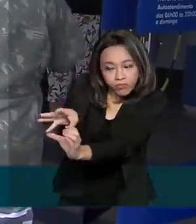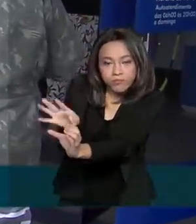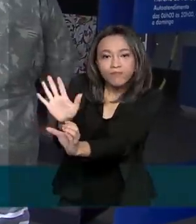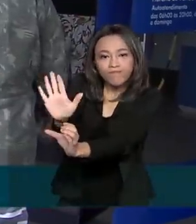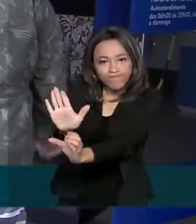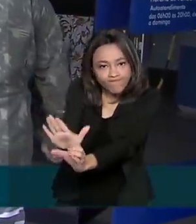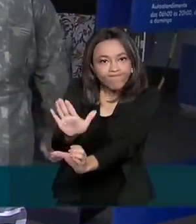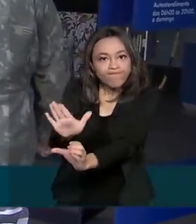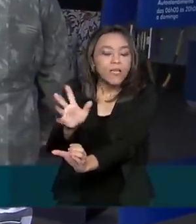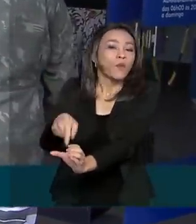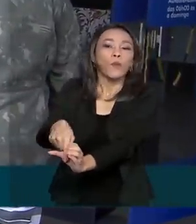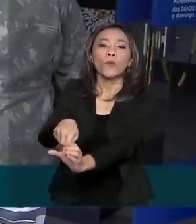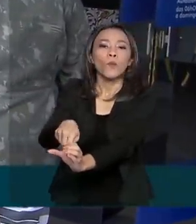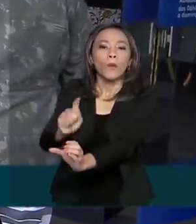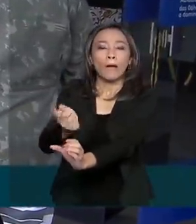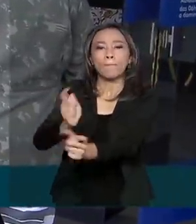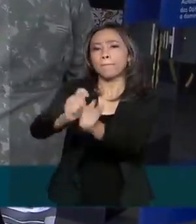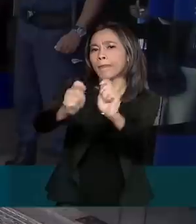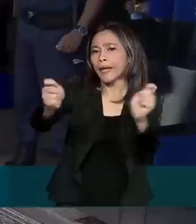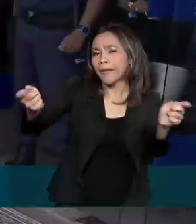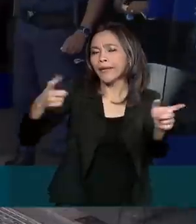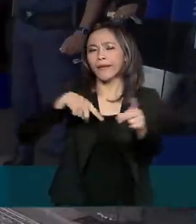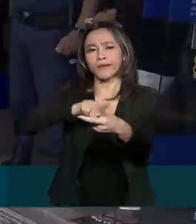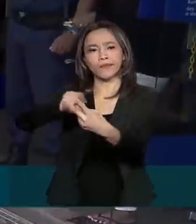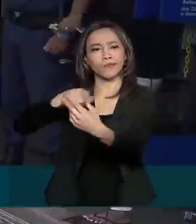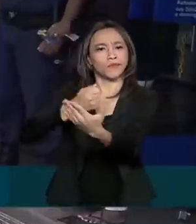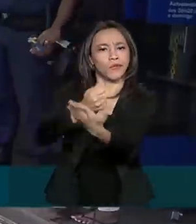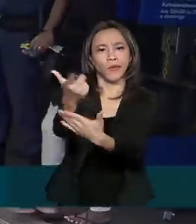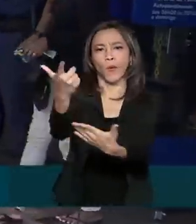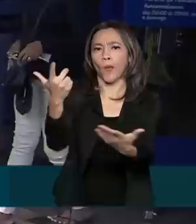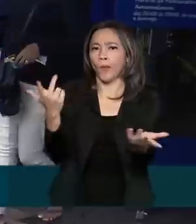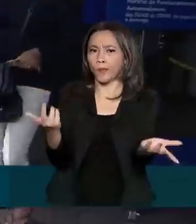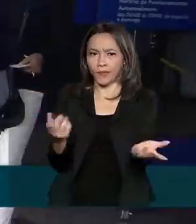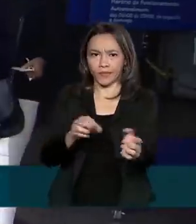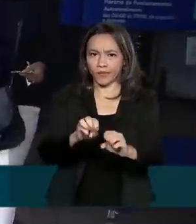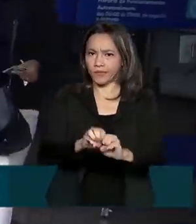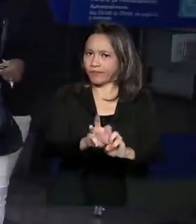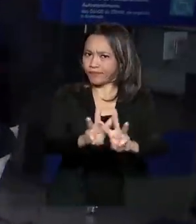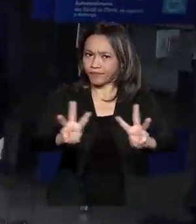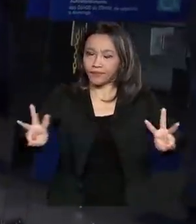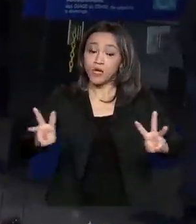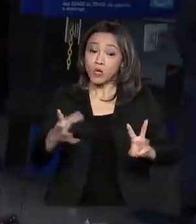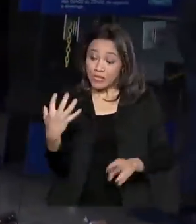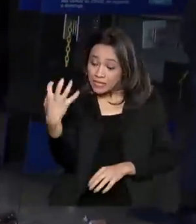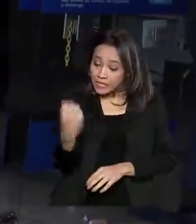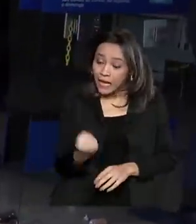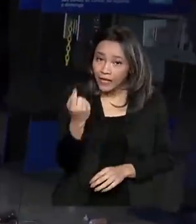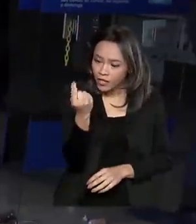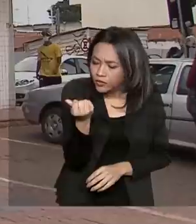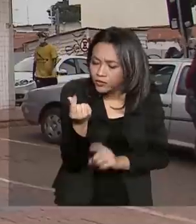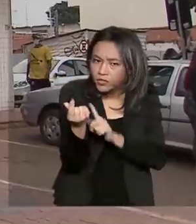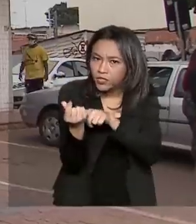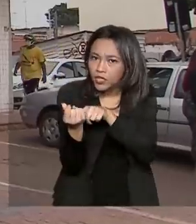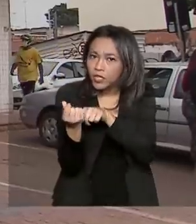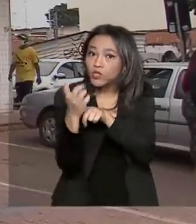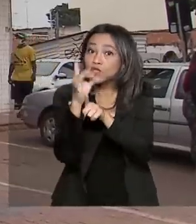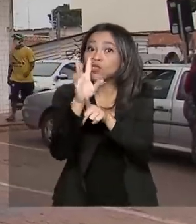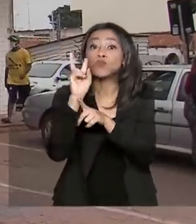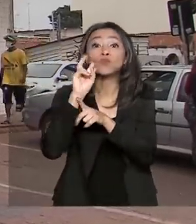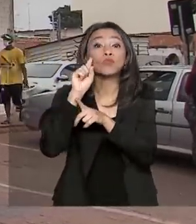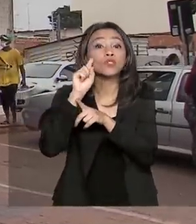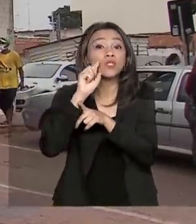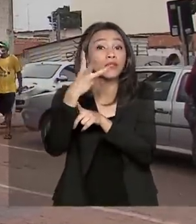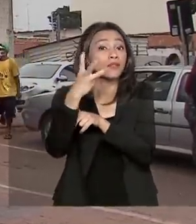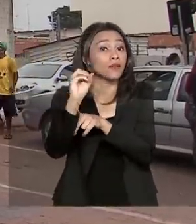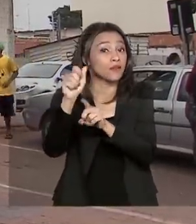apenas para pagamentos e compras virtuais. O saque em espécie só será possível a partir do dia 30 de maio,